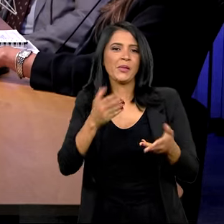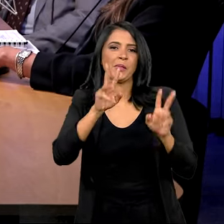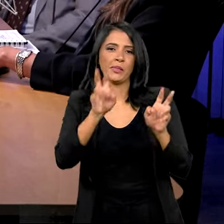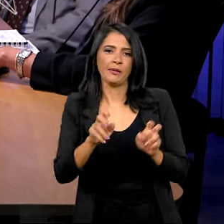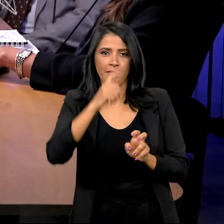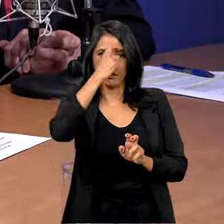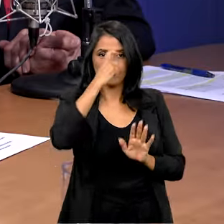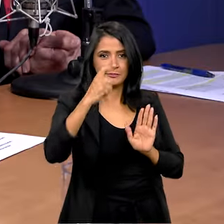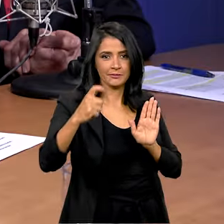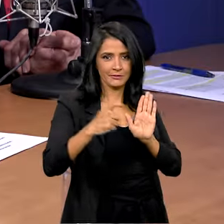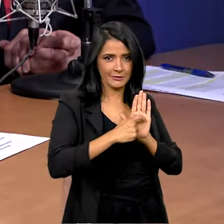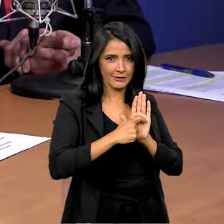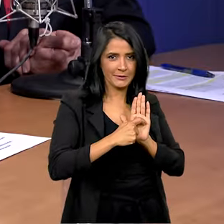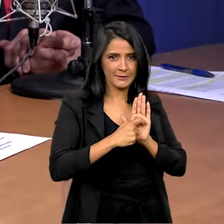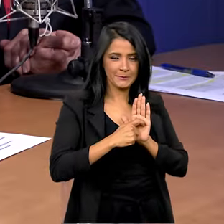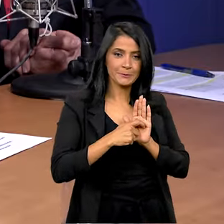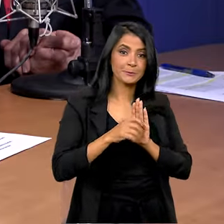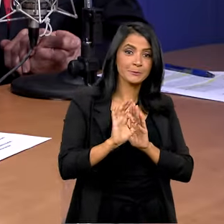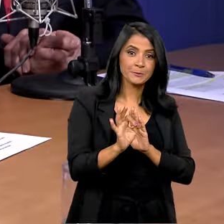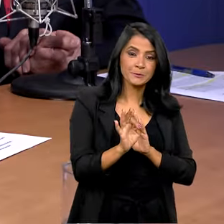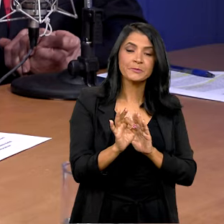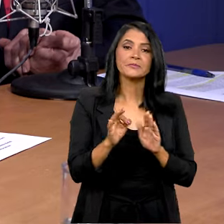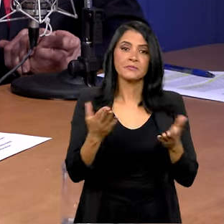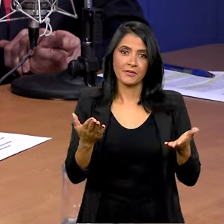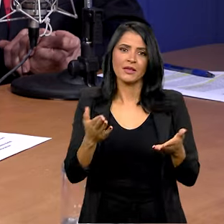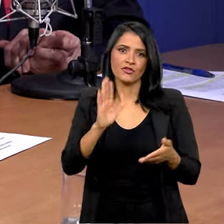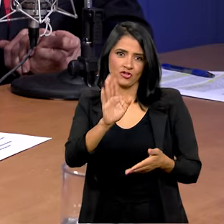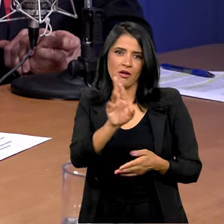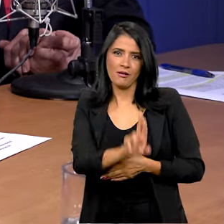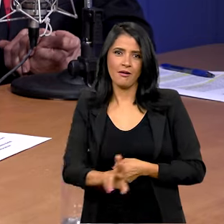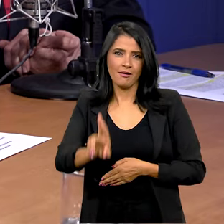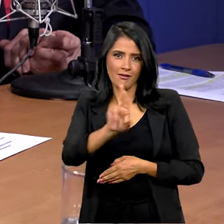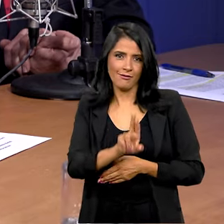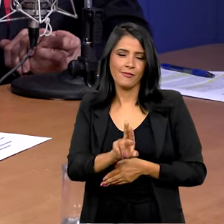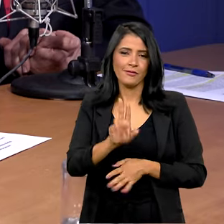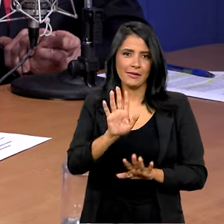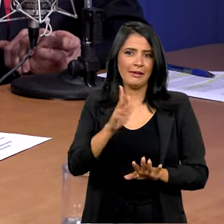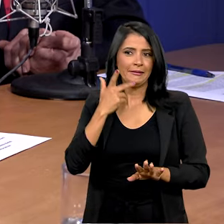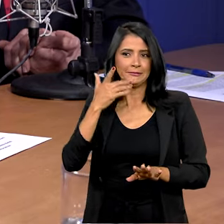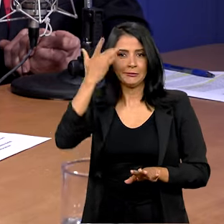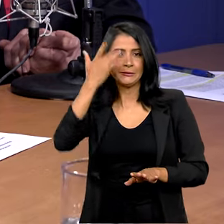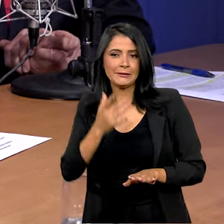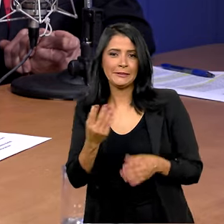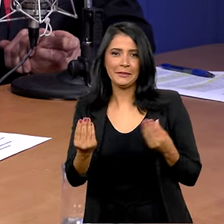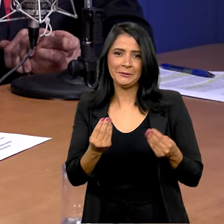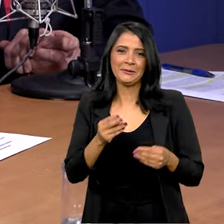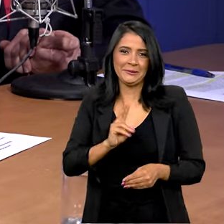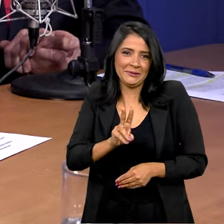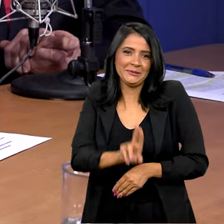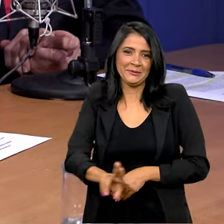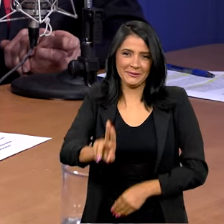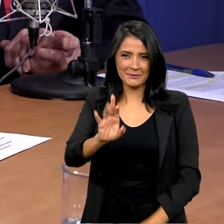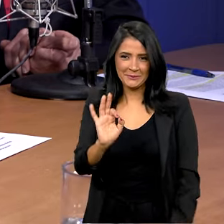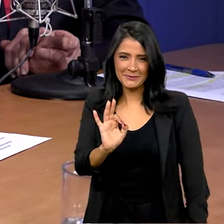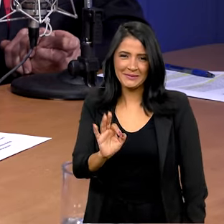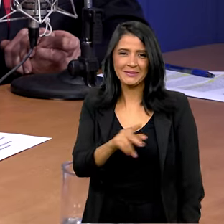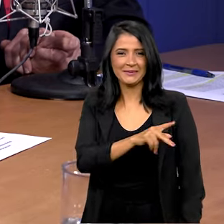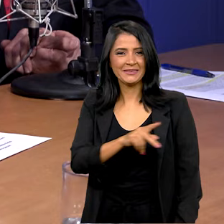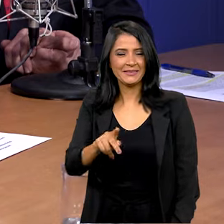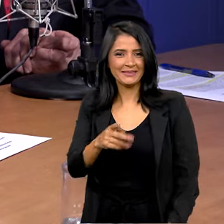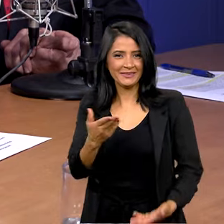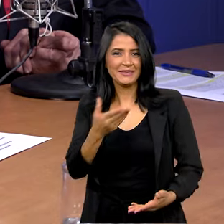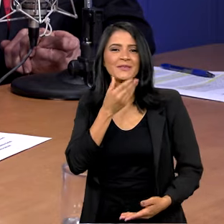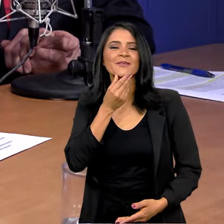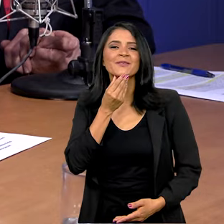Inteligência Artificial né que a gente já usa às vezes mesmo sem saber não é isso Professor